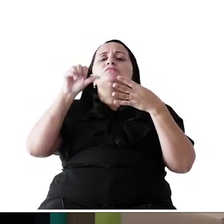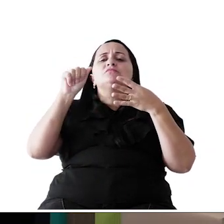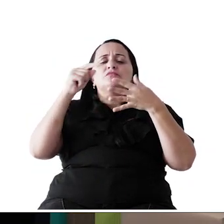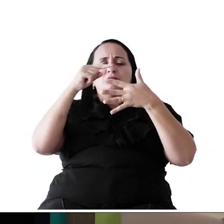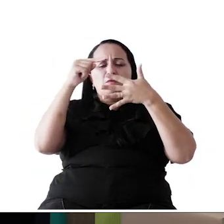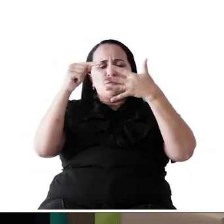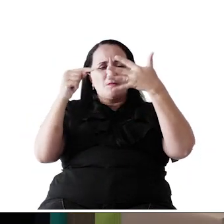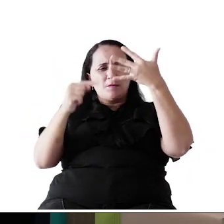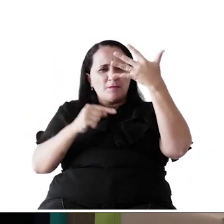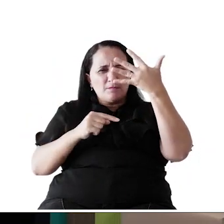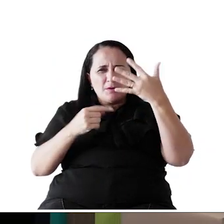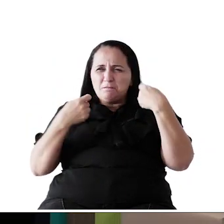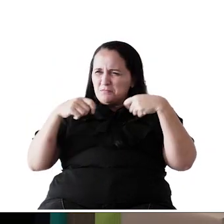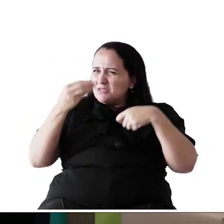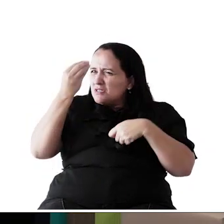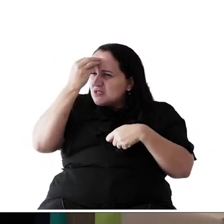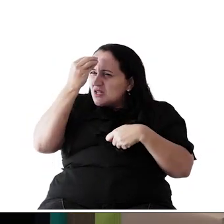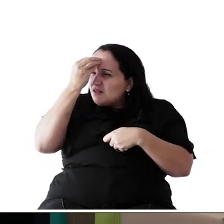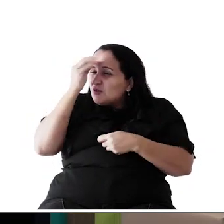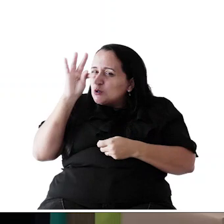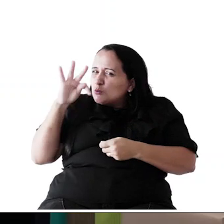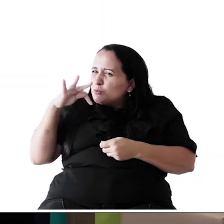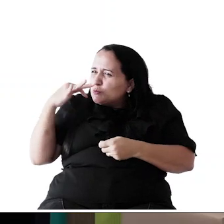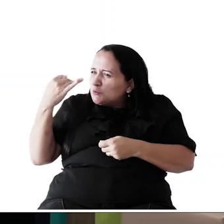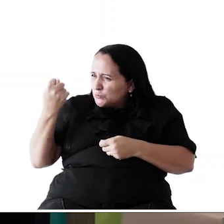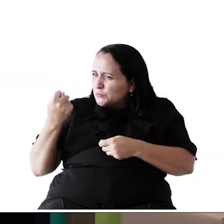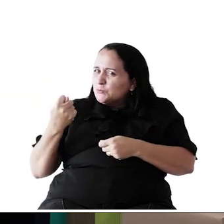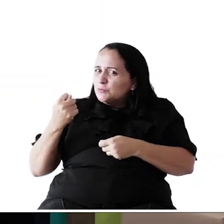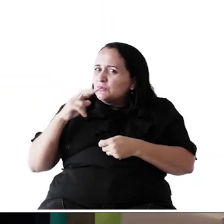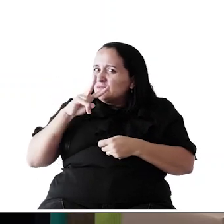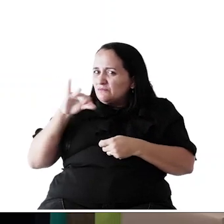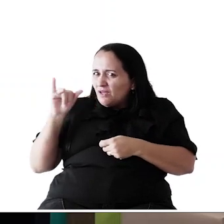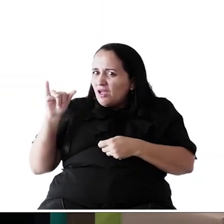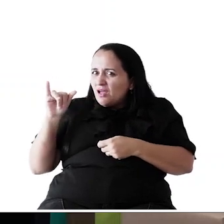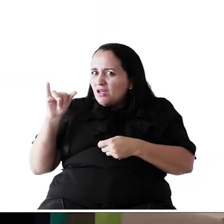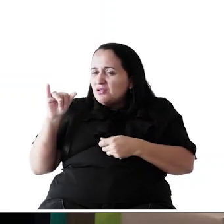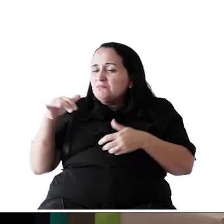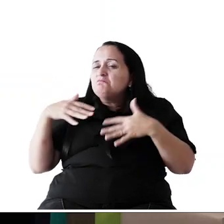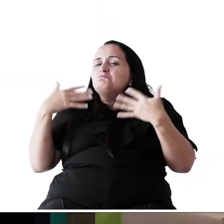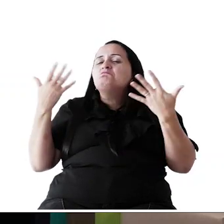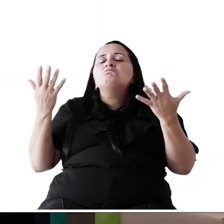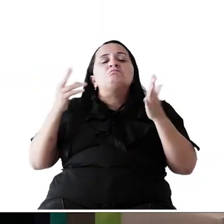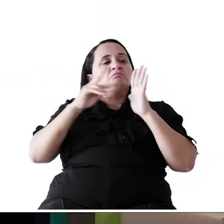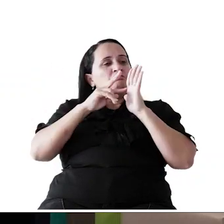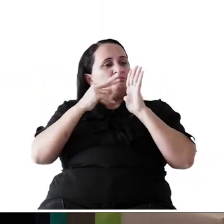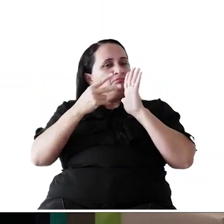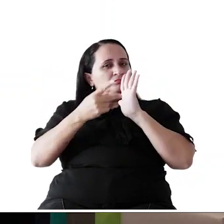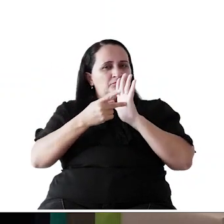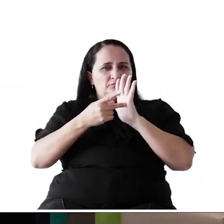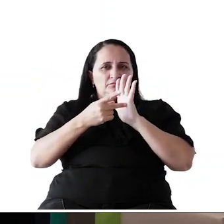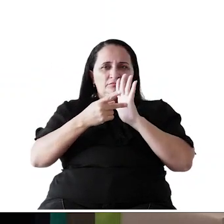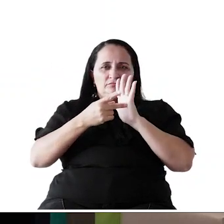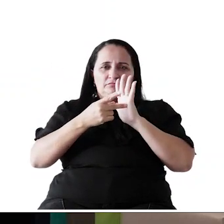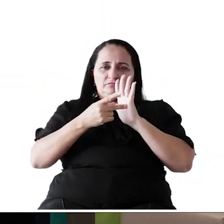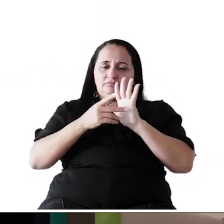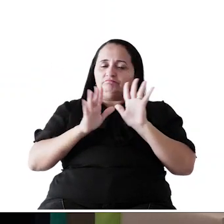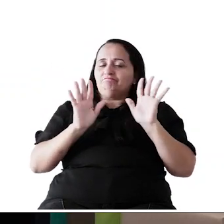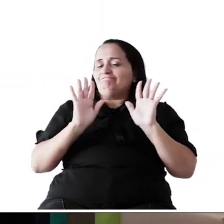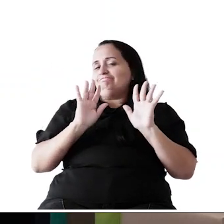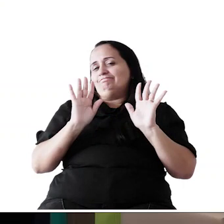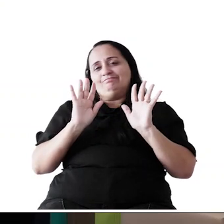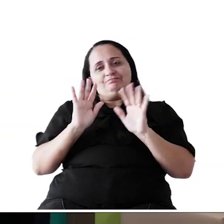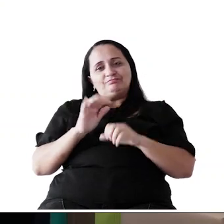esses significados? Será que nas questões vai me pedir qual é o significado dessas frações?